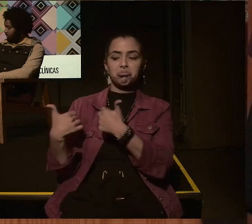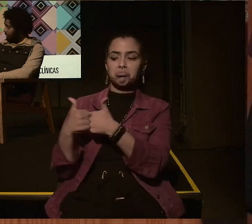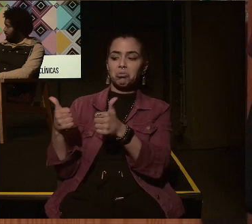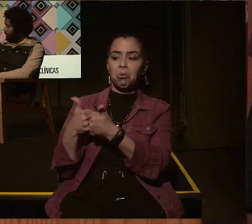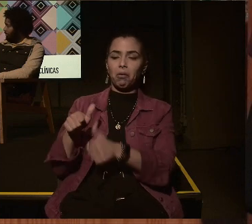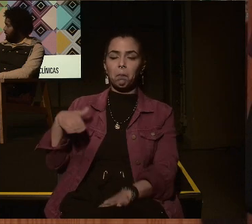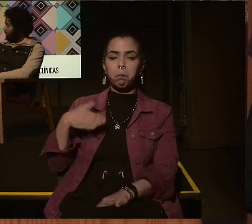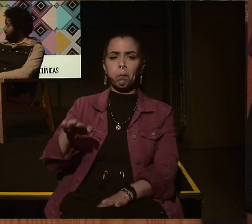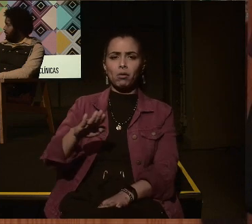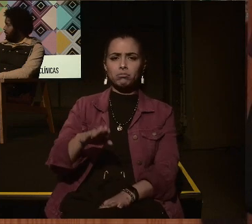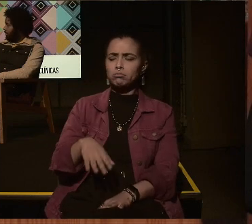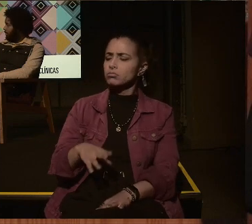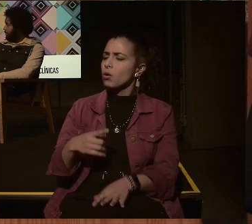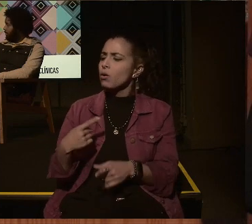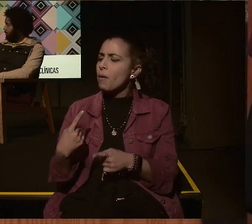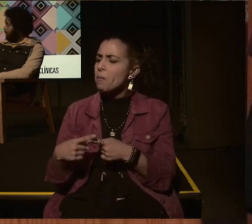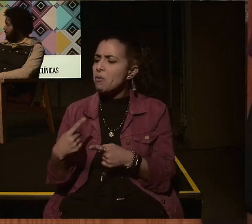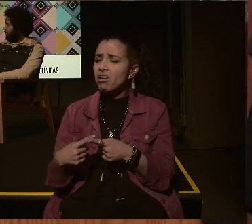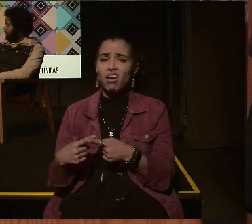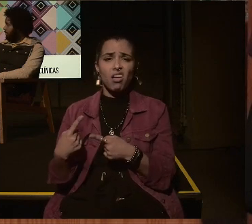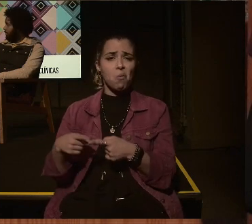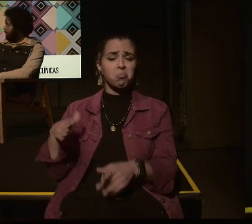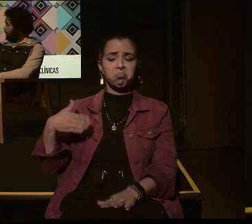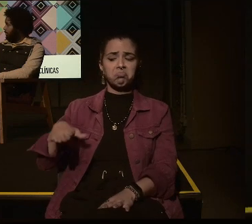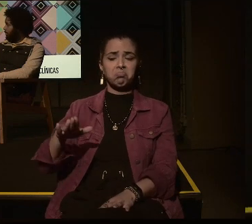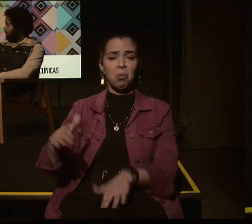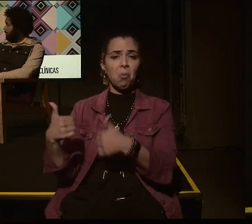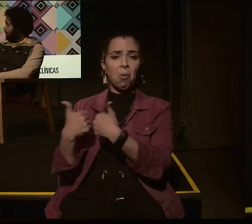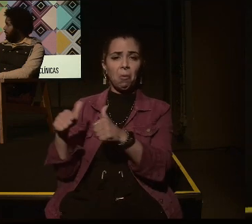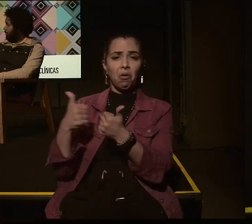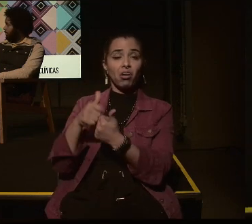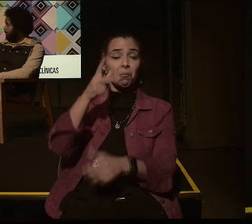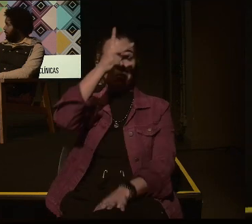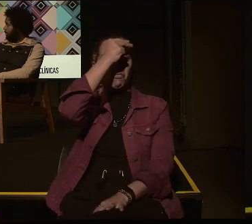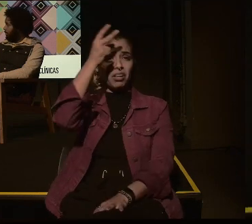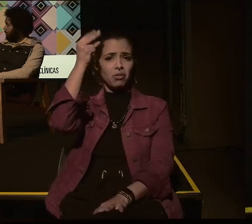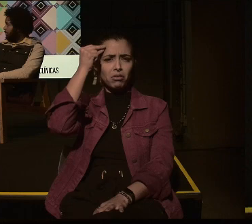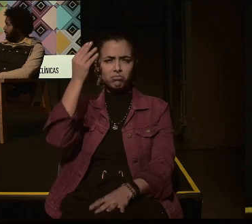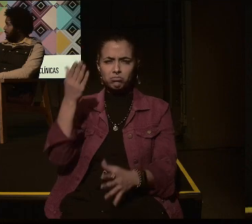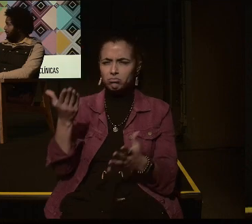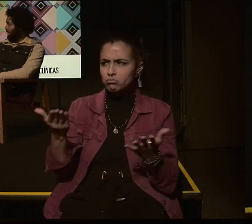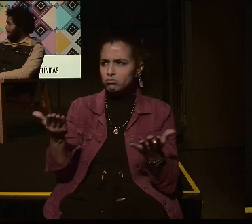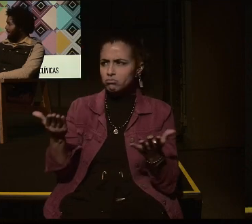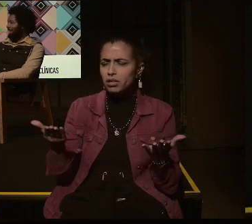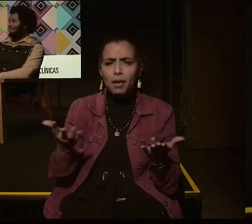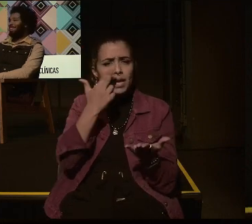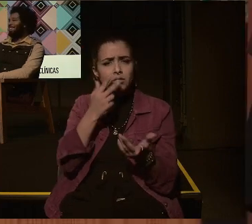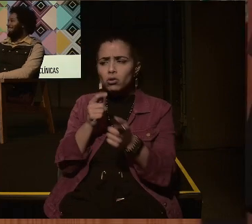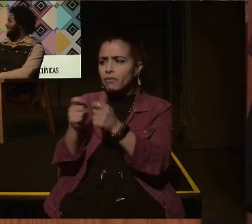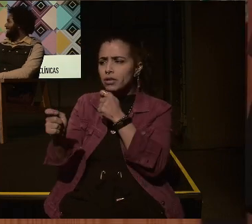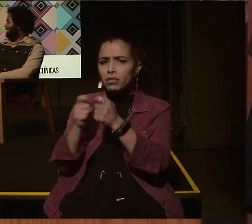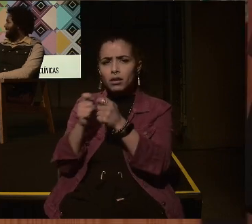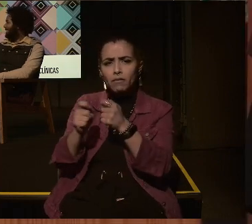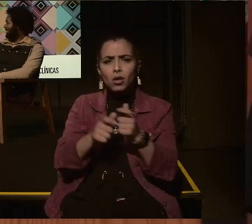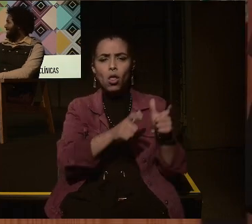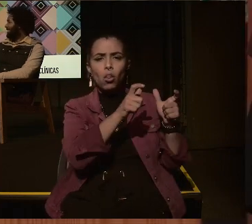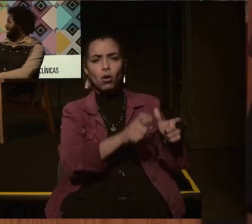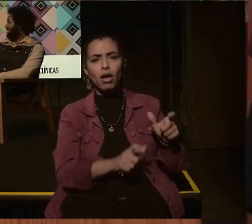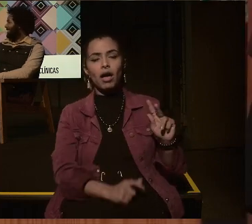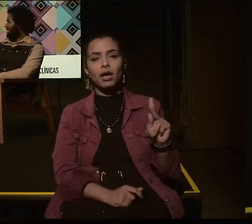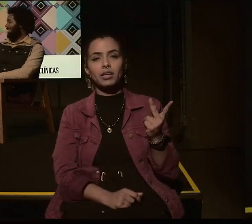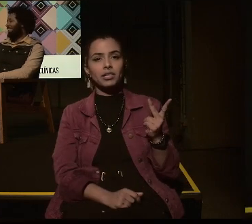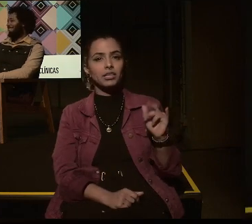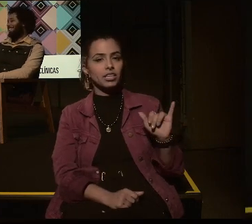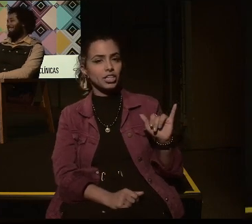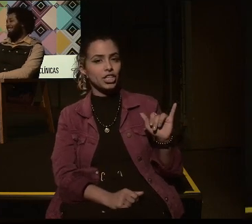Por quê? Porque é da prefeitura. Mano, parecia os AT que eu fazia em Higienópolis. Que os moleques não queriam andar de ônibus, não queriam